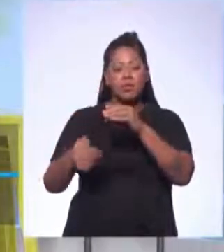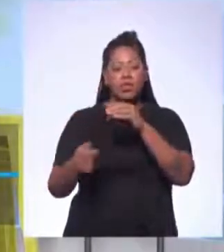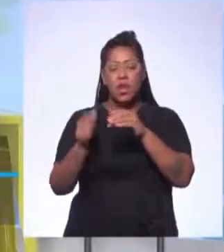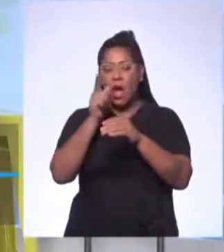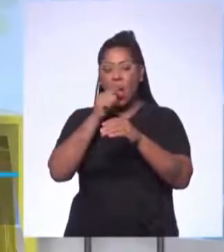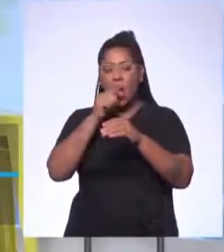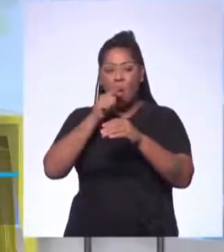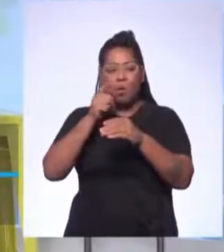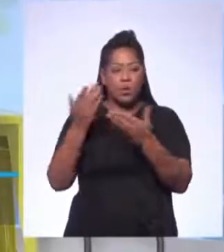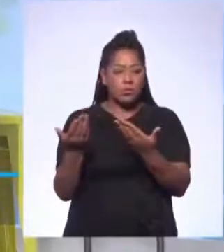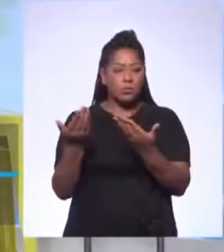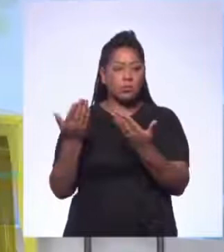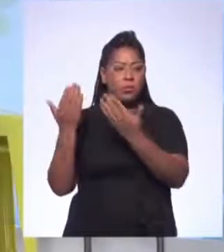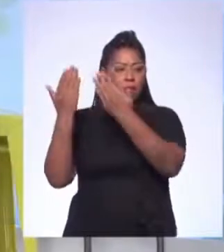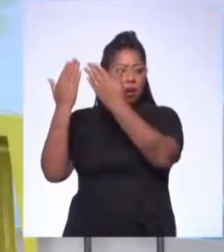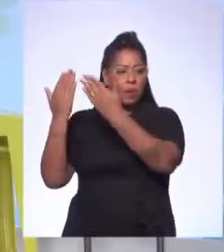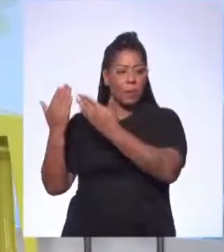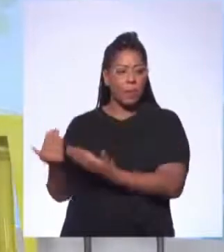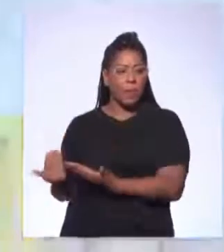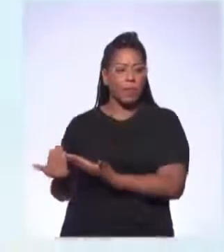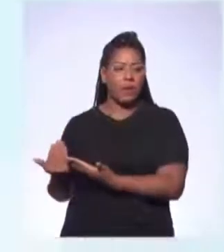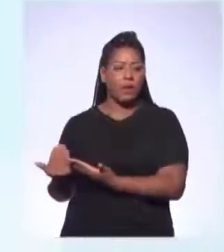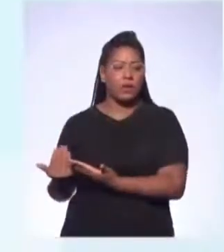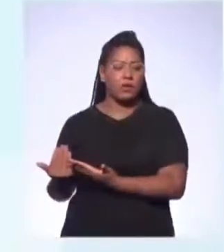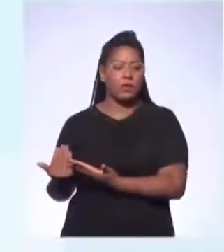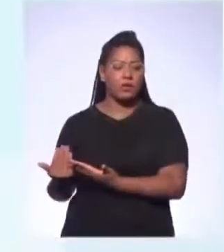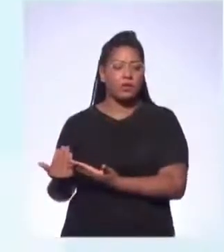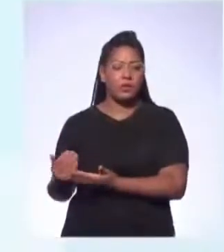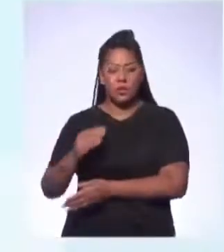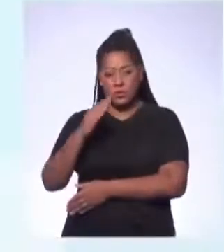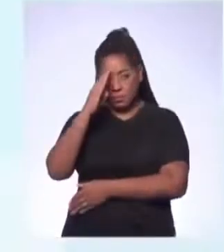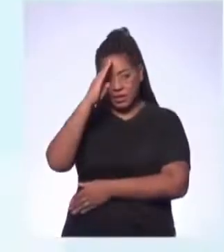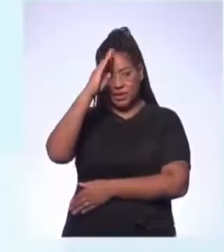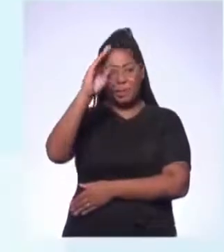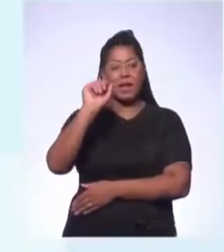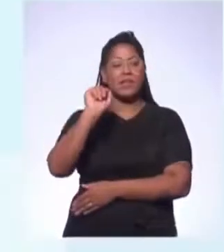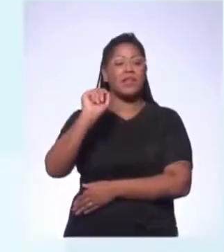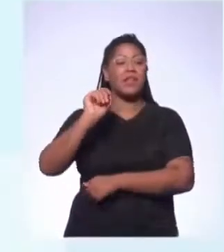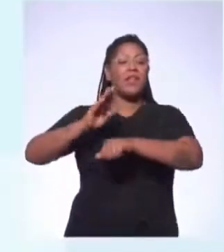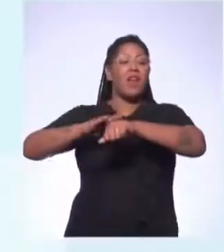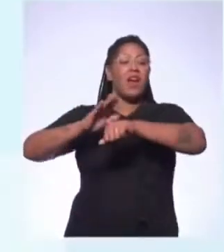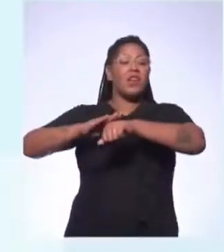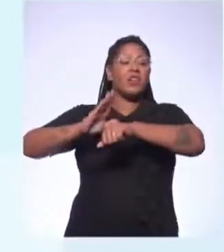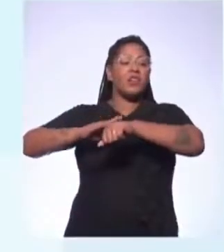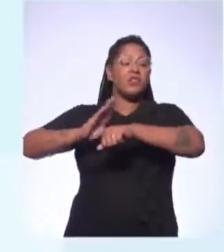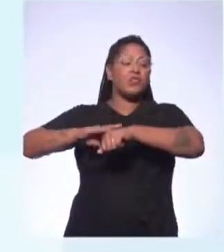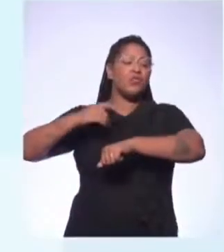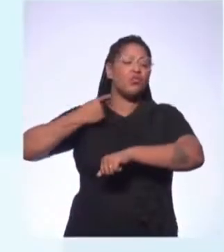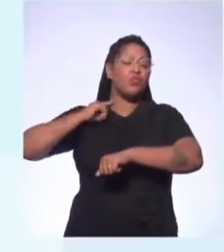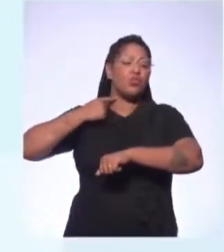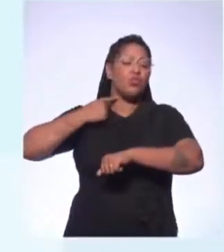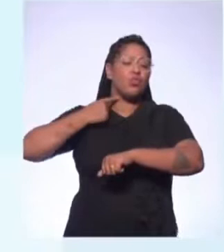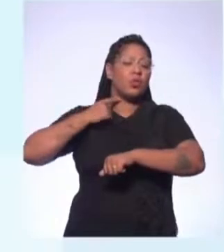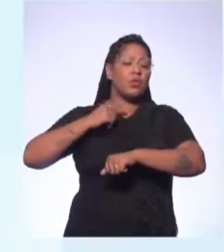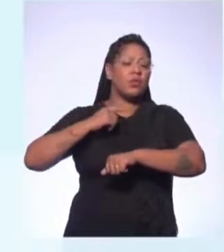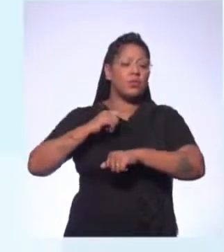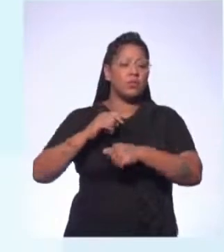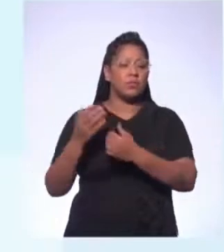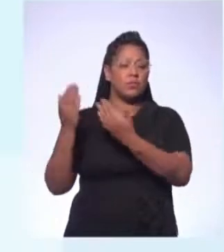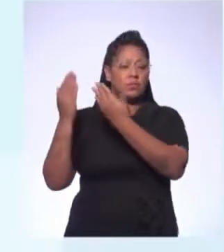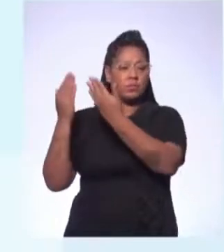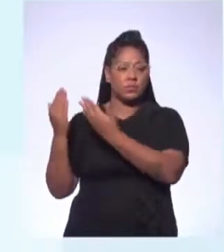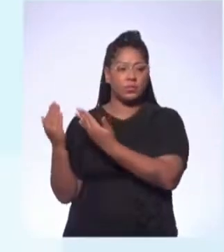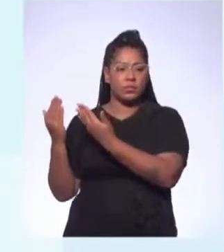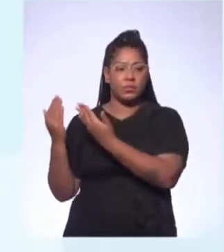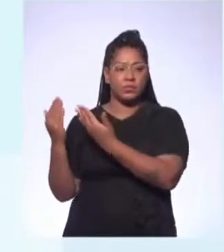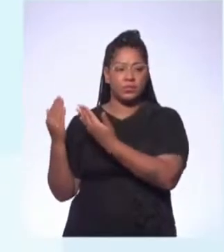Aí nós temos aqui poluentes, principais poluentes lançados pelas chaminés. Temos aqui o monóxido de carbono, o